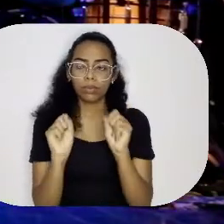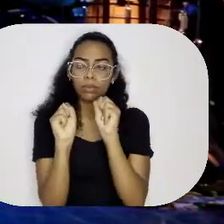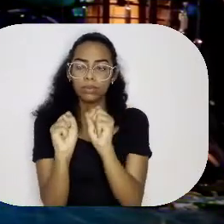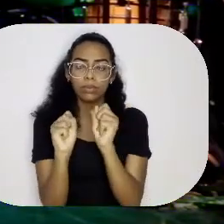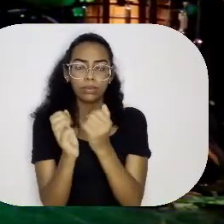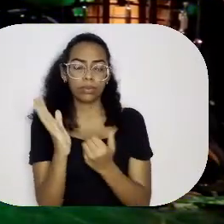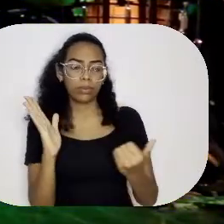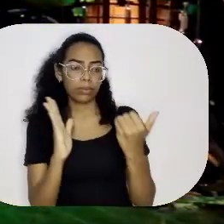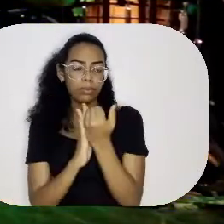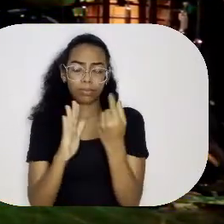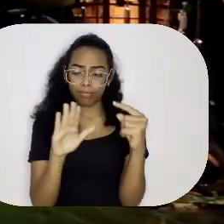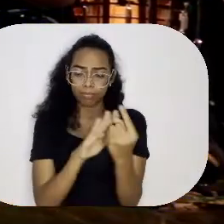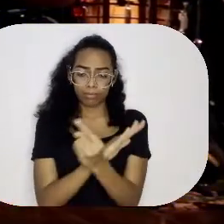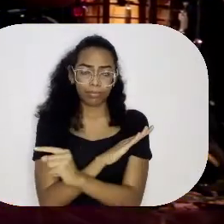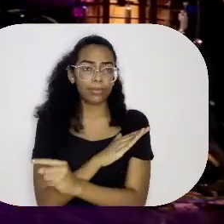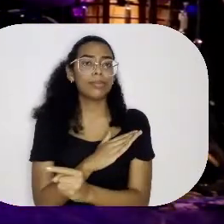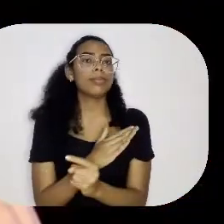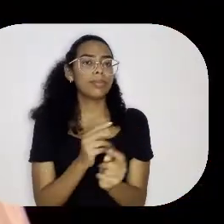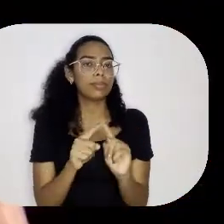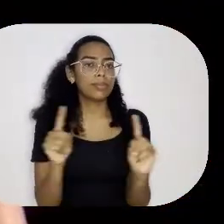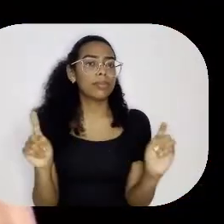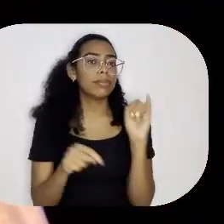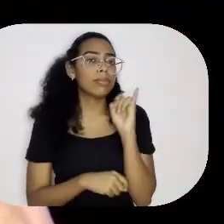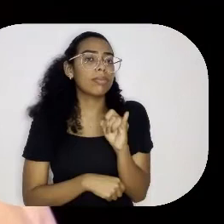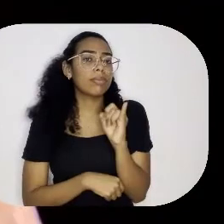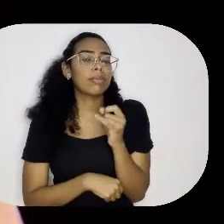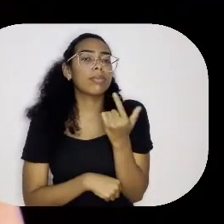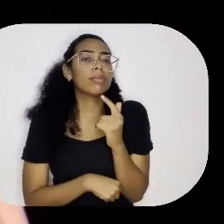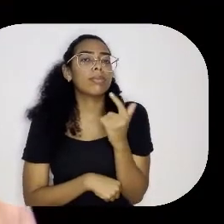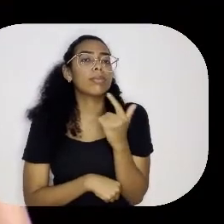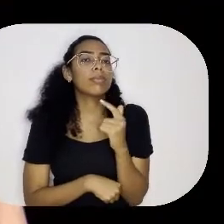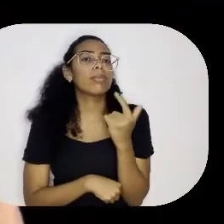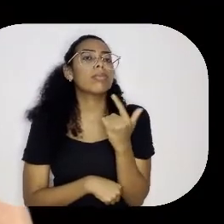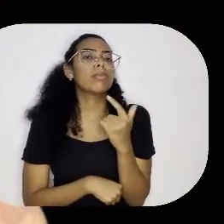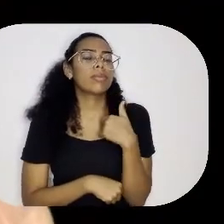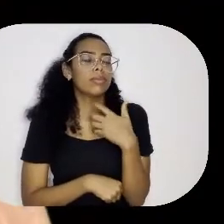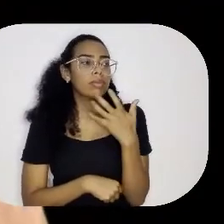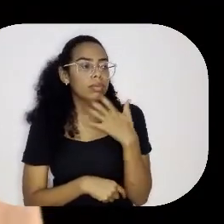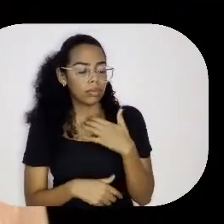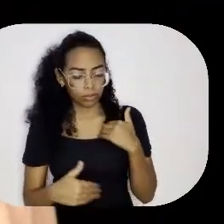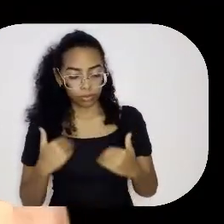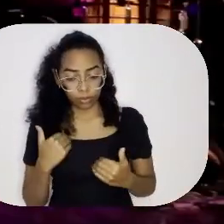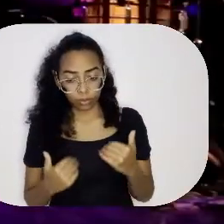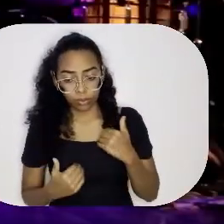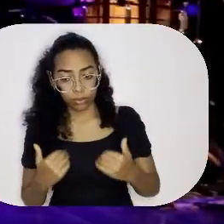ser mais profundo, mesmo quando sua hora chegar.